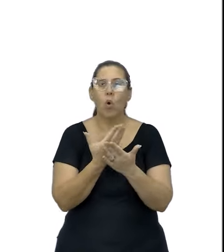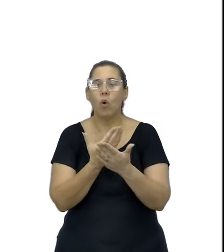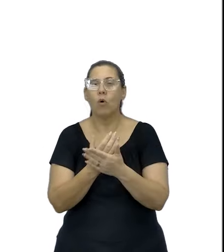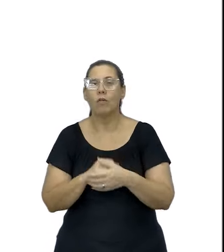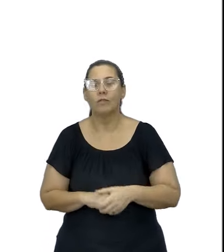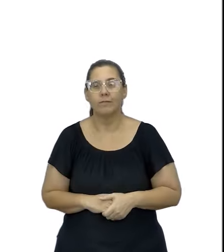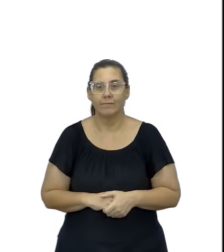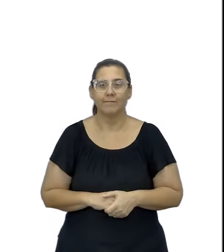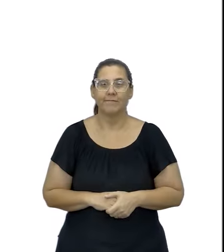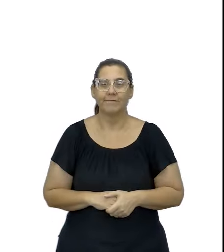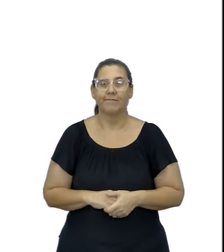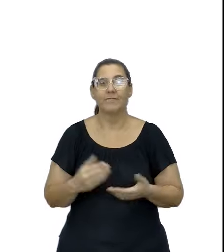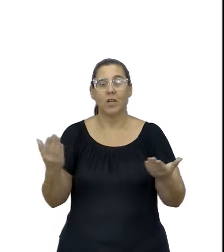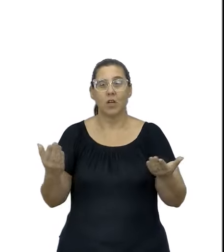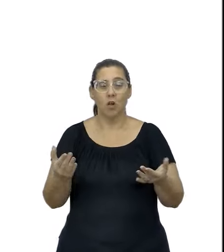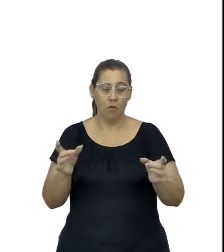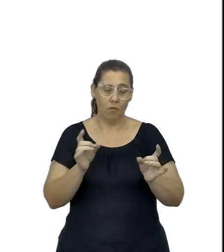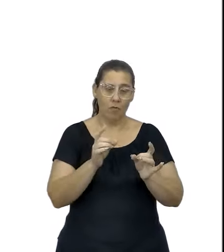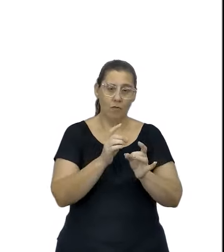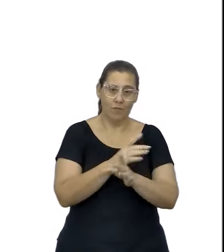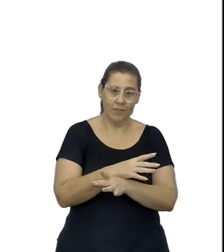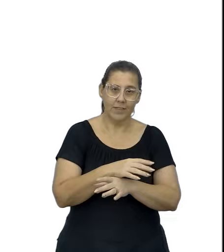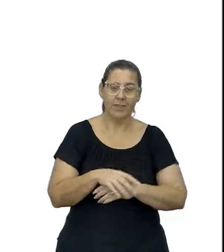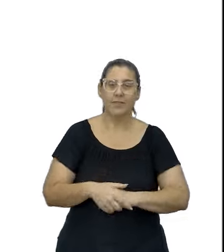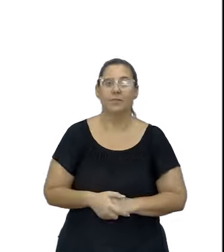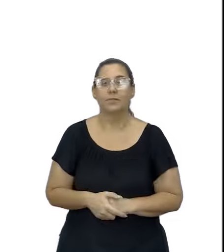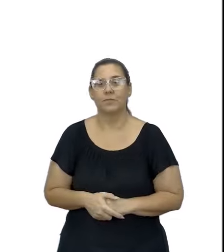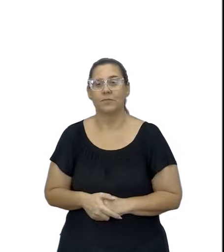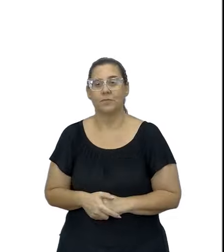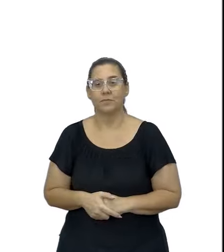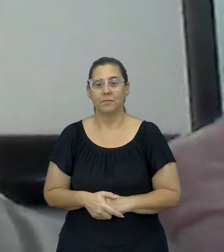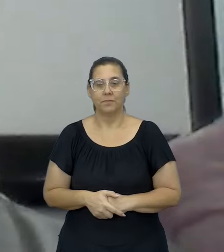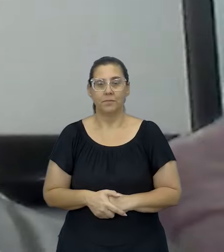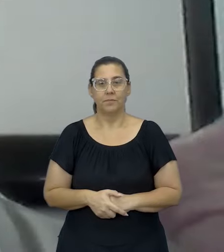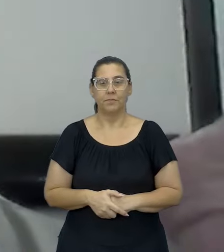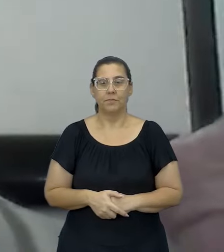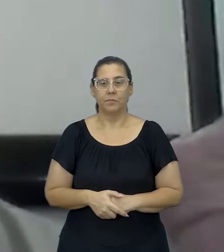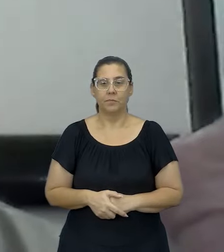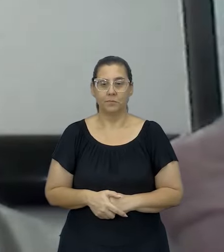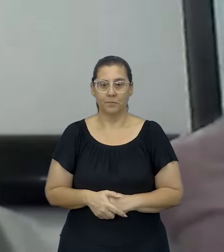e vou finalizar aqui a apresentação, só um momentinho.